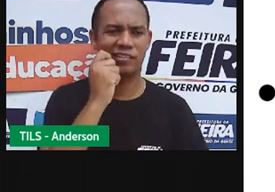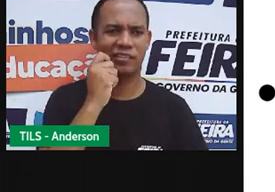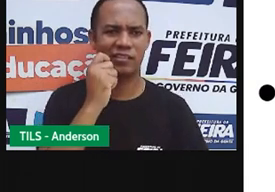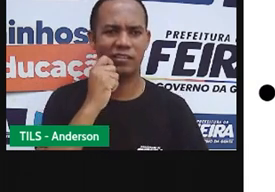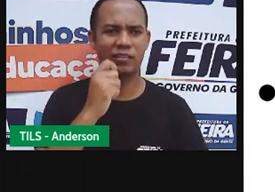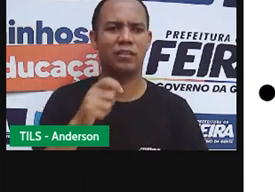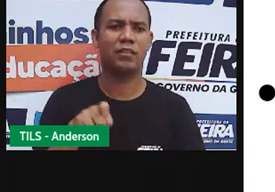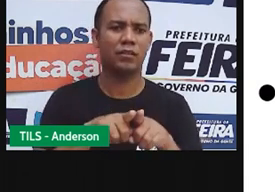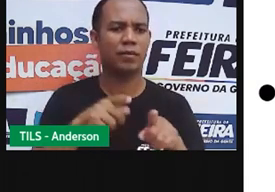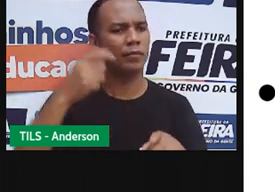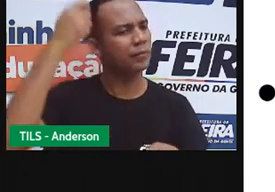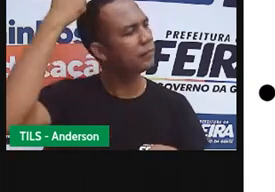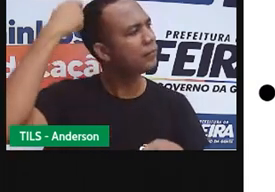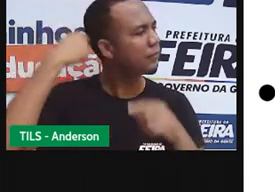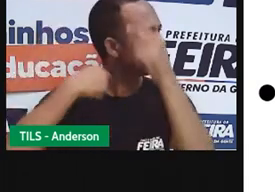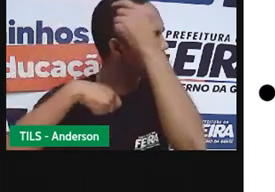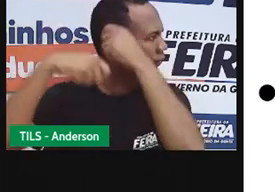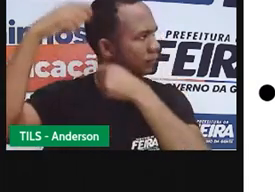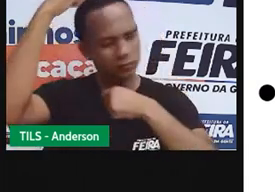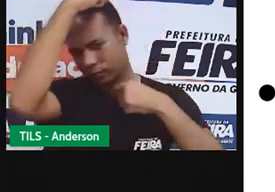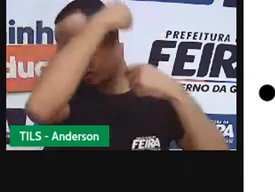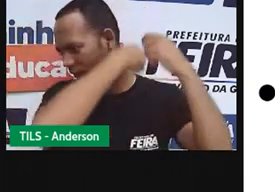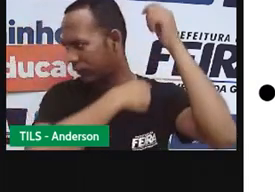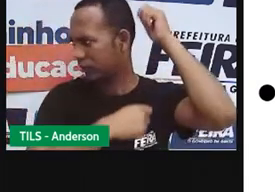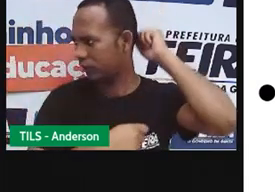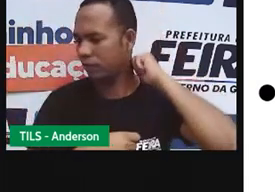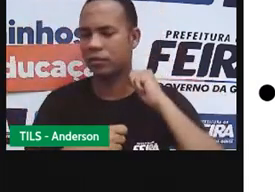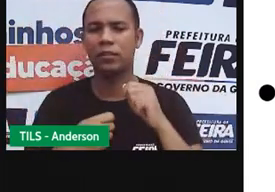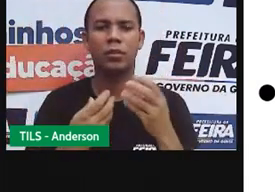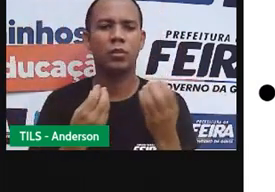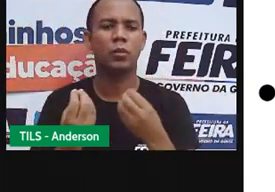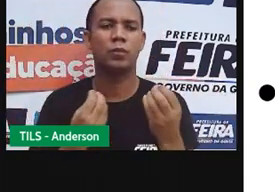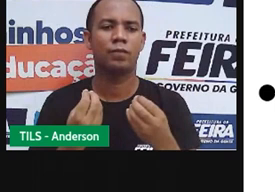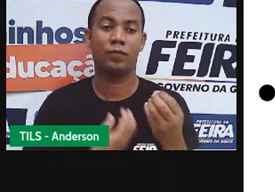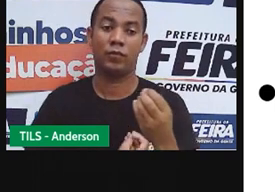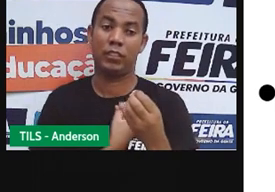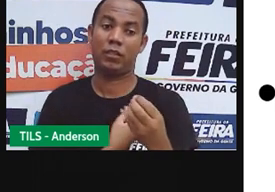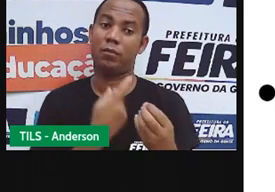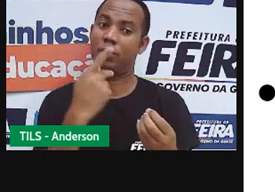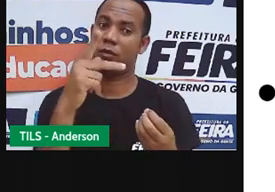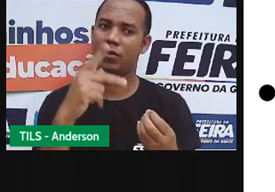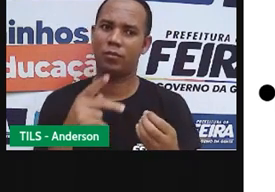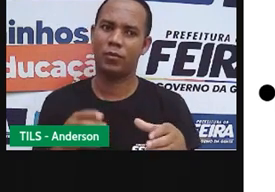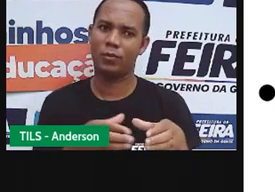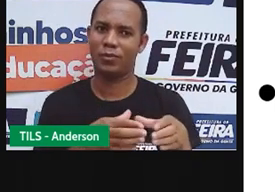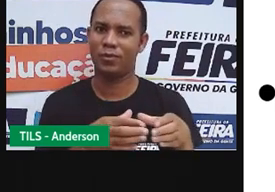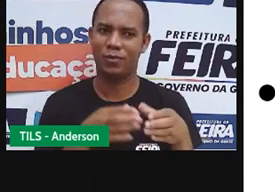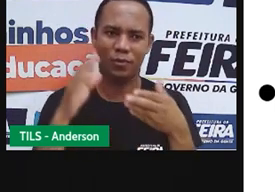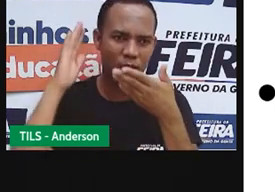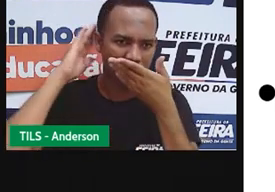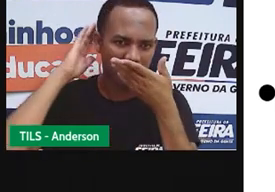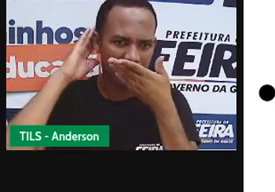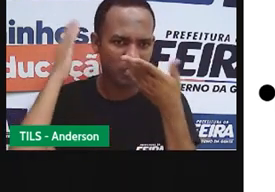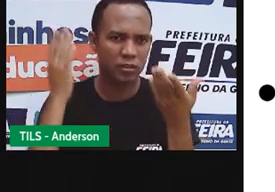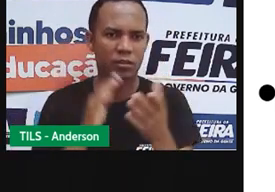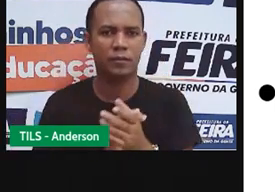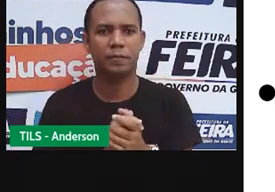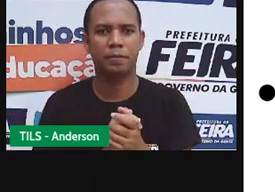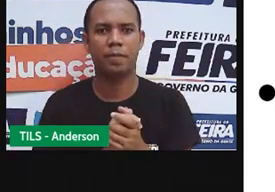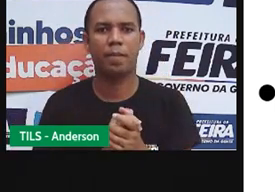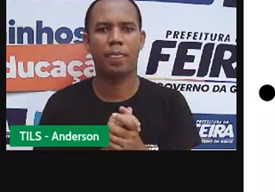e penteavam os cabelos. Os nossos costumes que são de